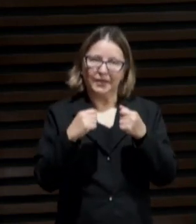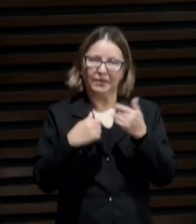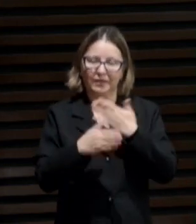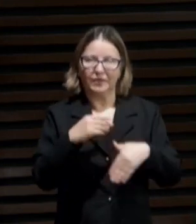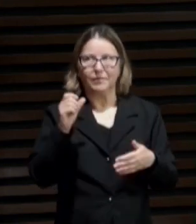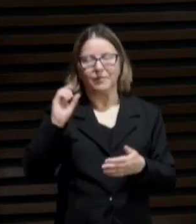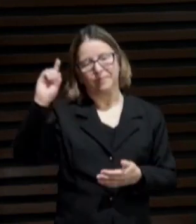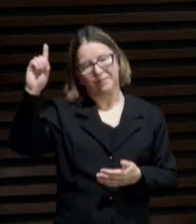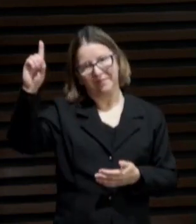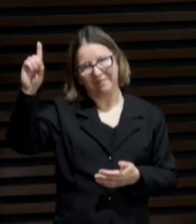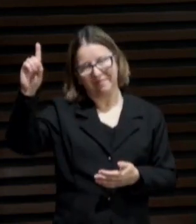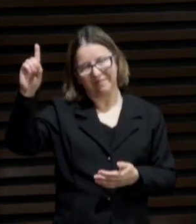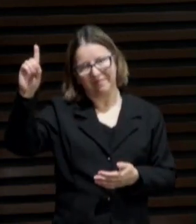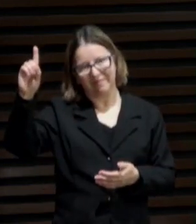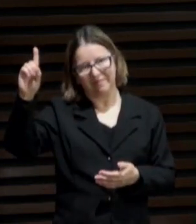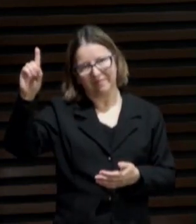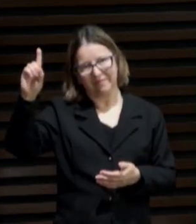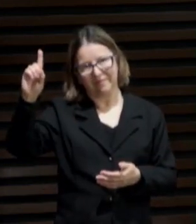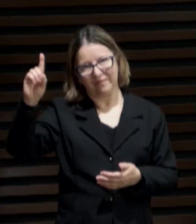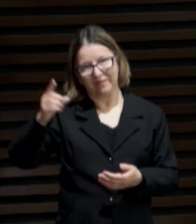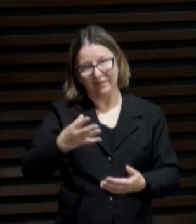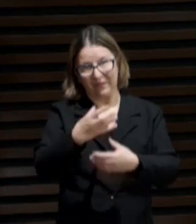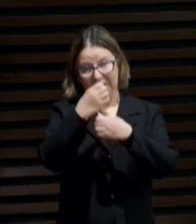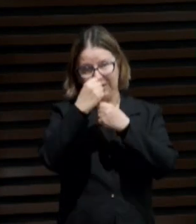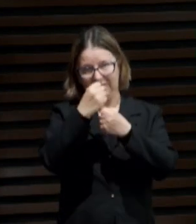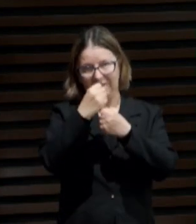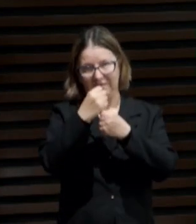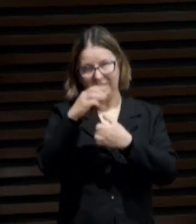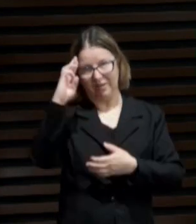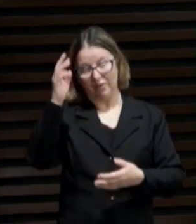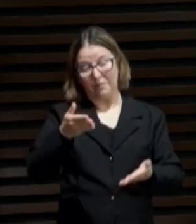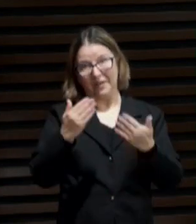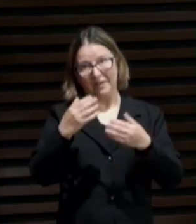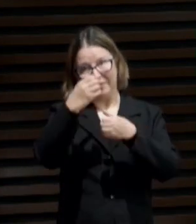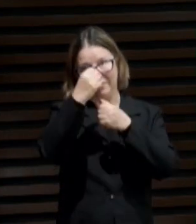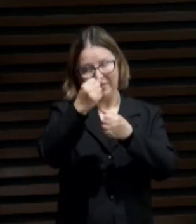Deus, ser fortalecido no Senhor e na força do seu poder.